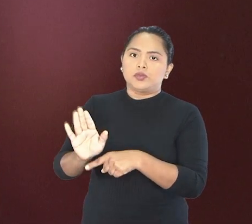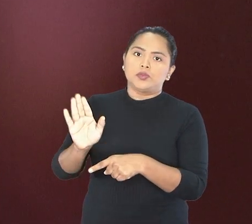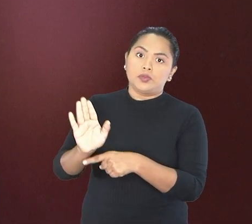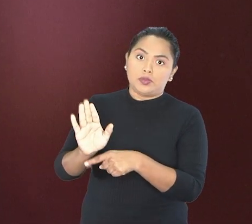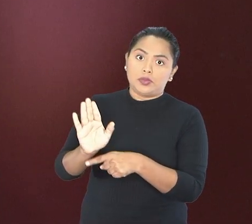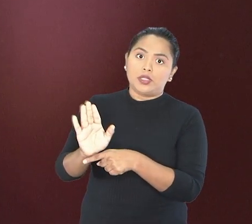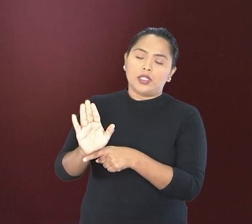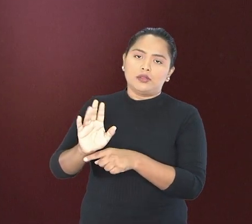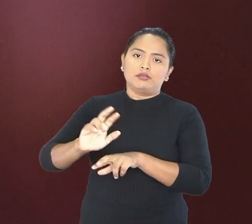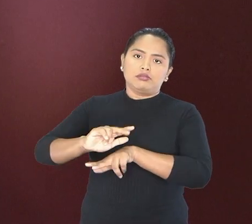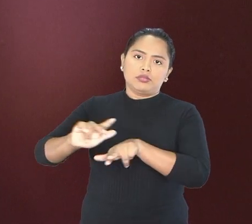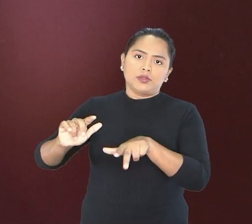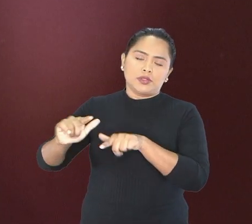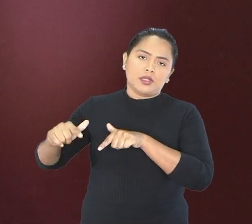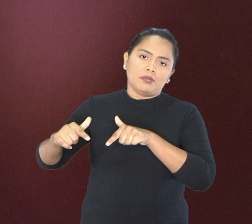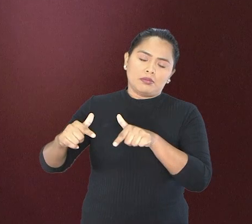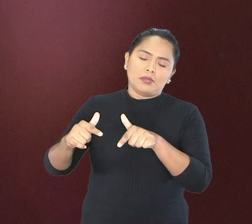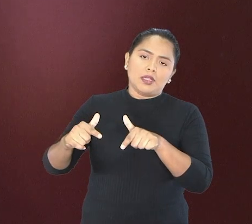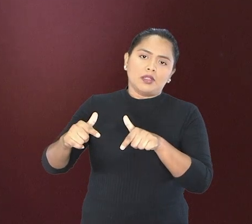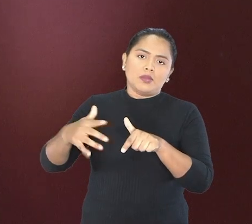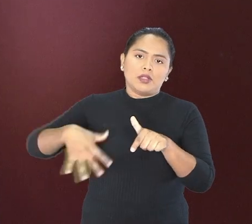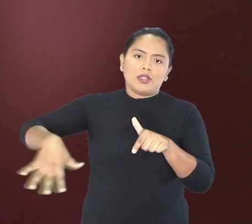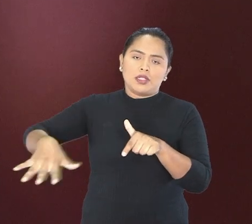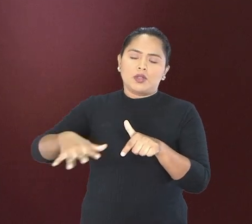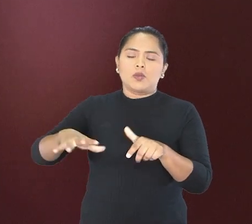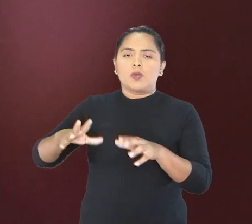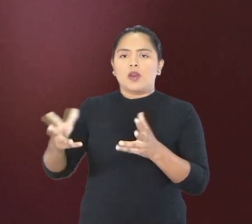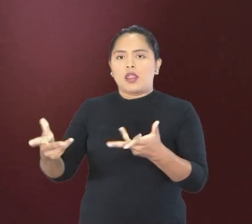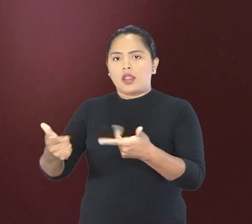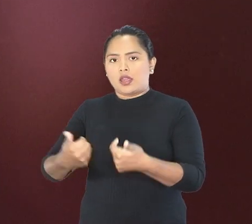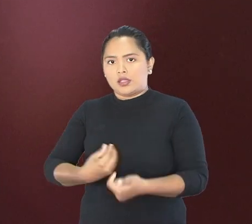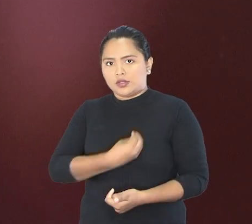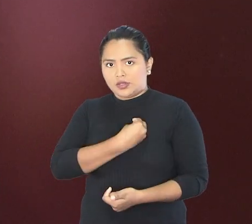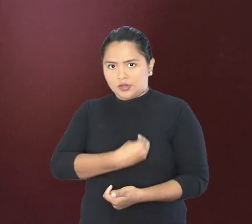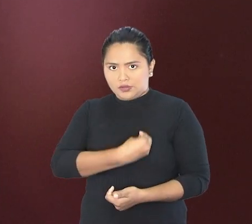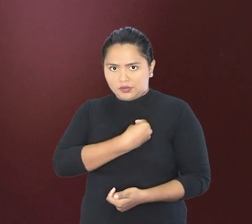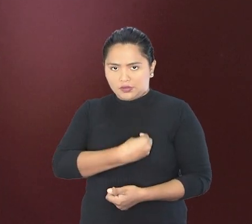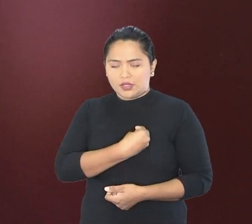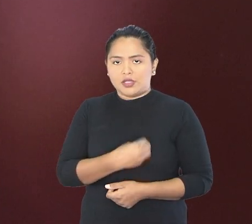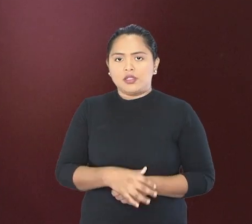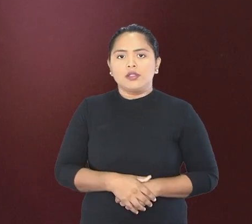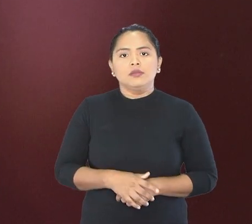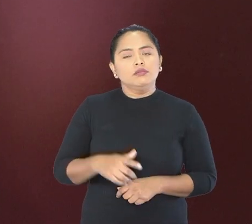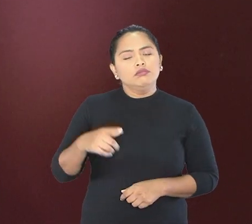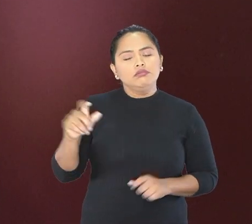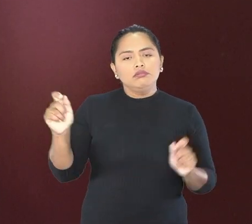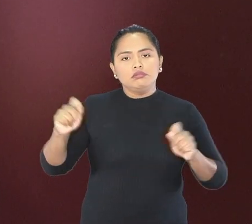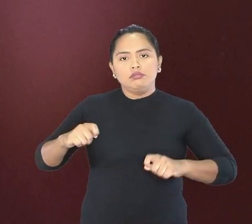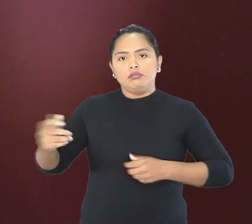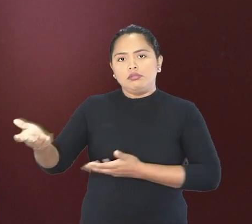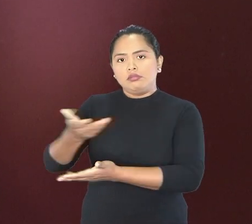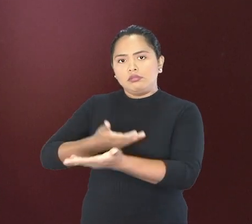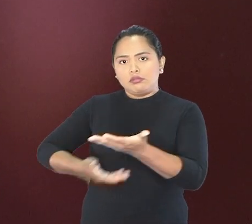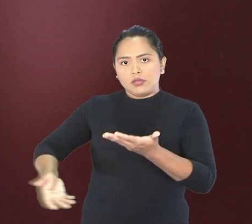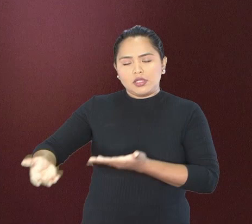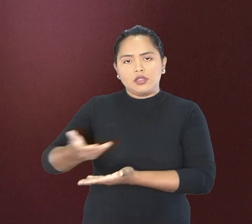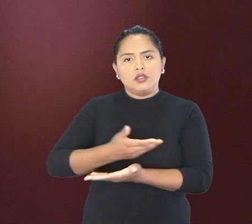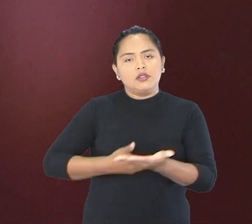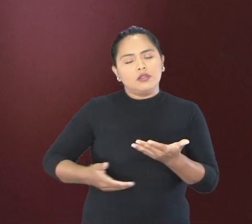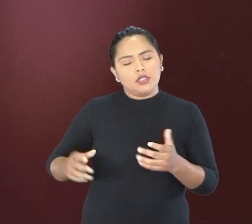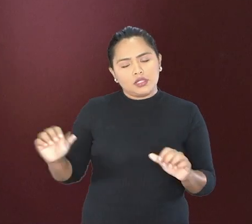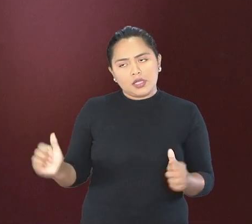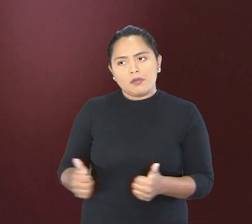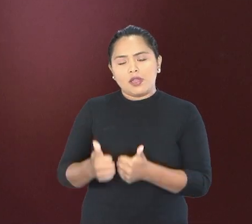das atividades de qualidade de vida, onde ela puxa um setor específico para poder ter essa conversa e a gente